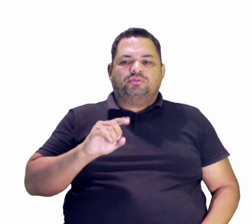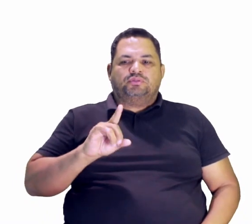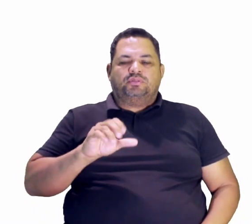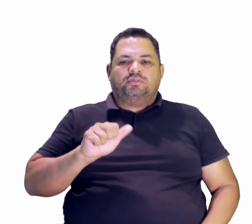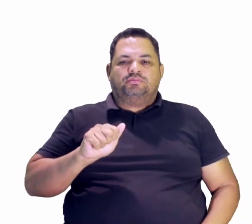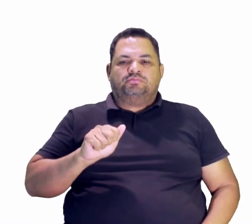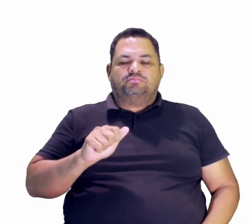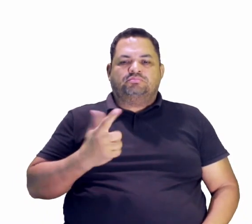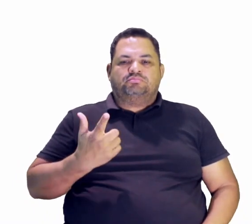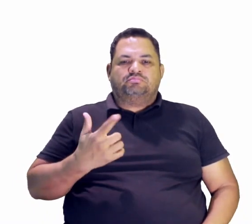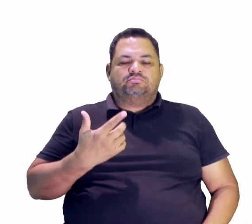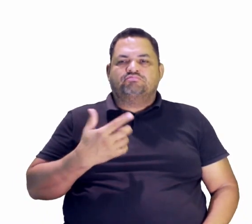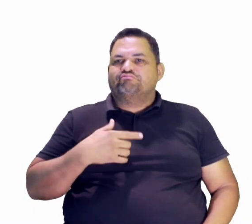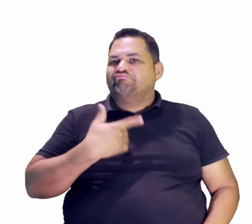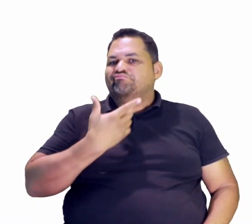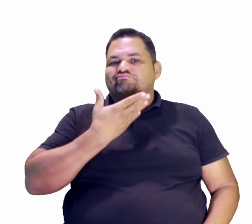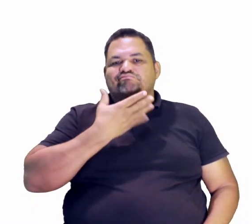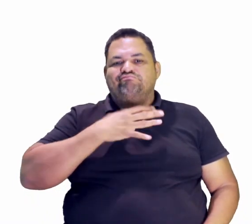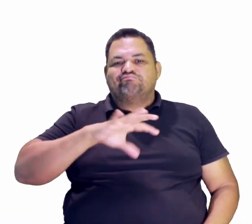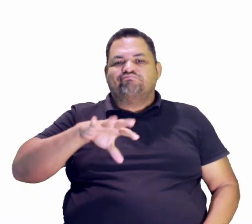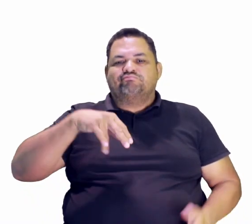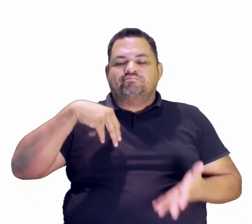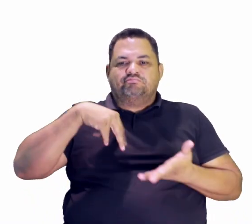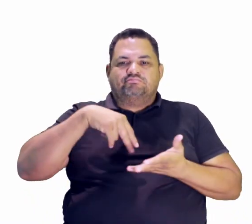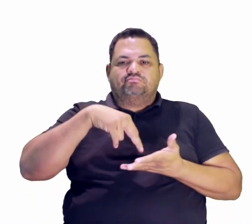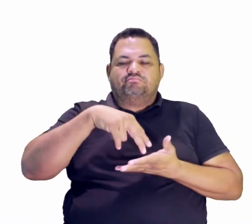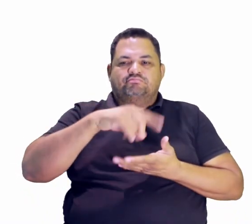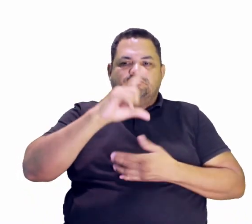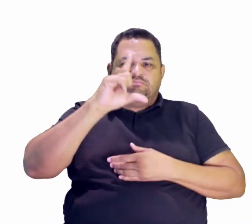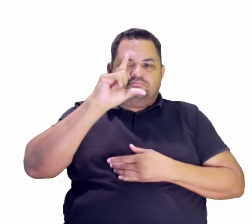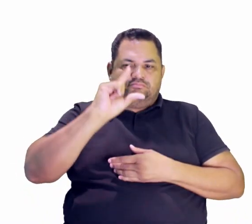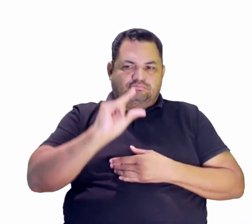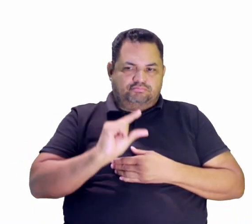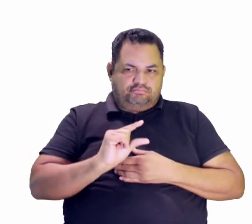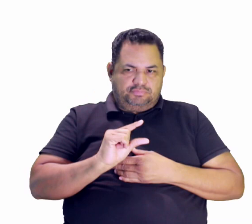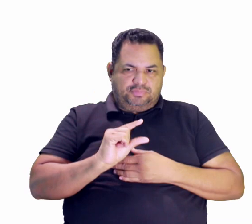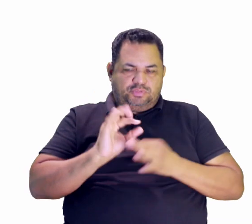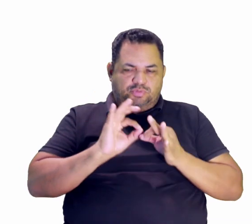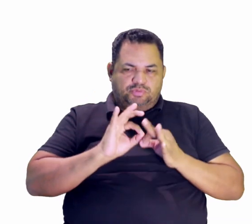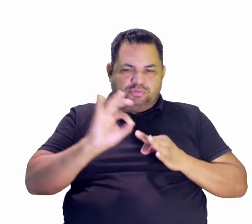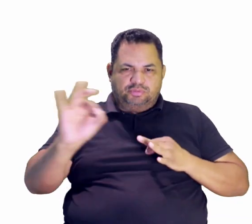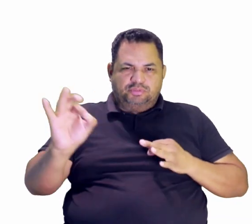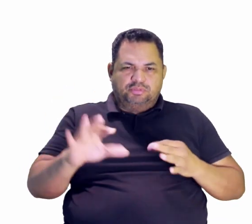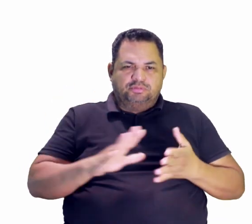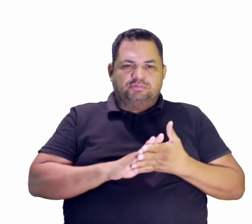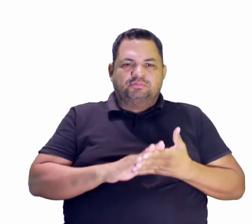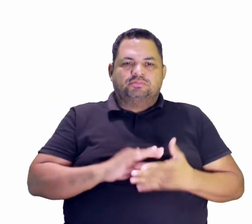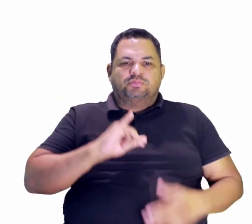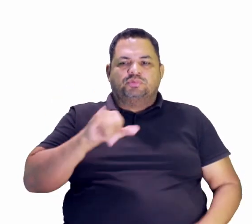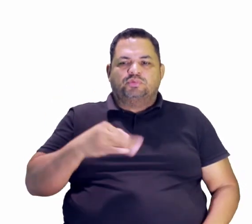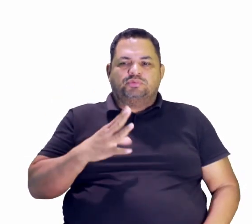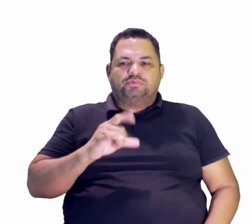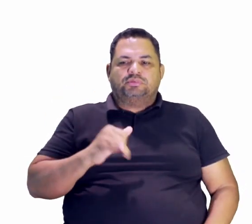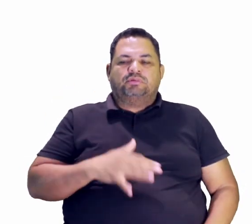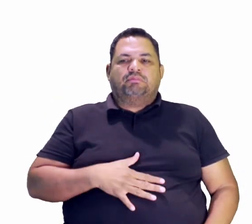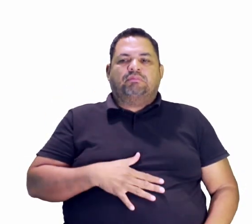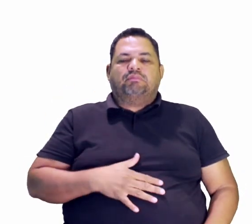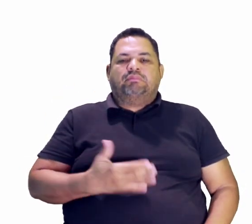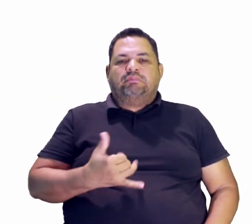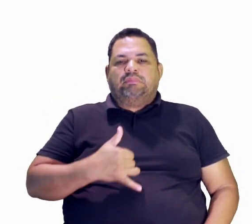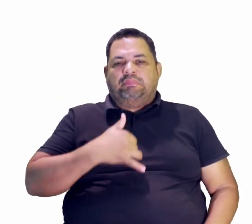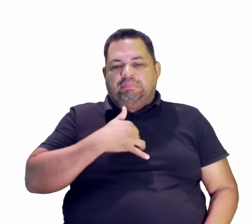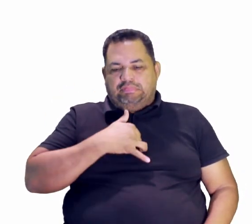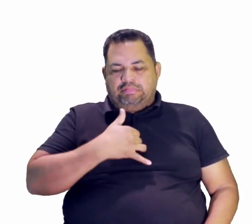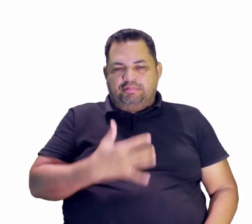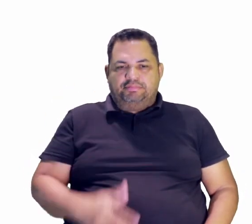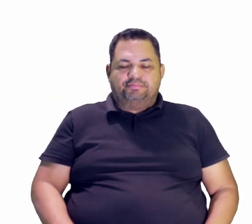não quer andar tudo aquilo, ele quer percorrer a menor distância. O João está preguiçoso, né? Quer andar menos.